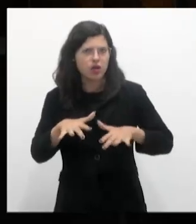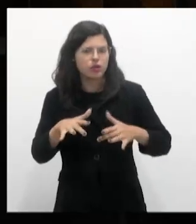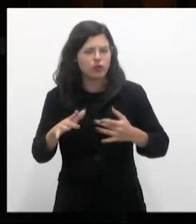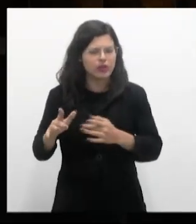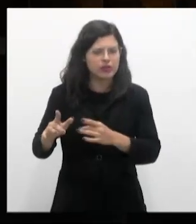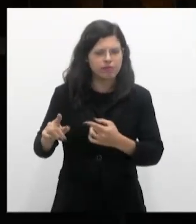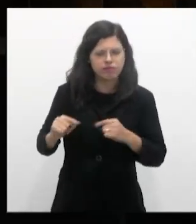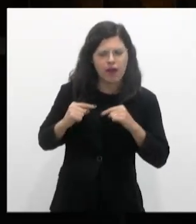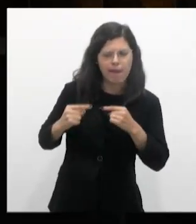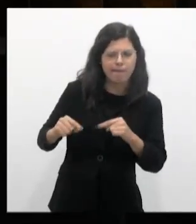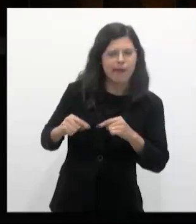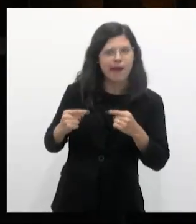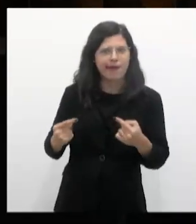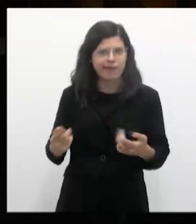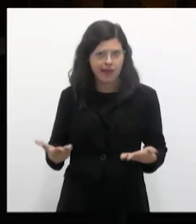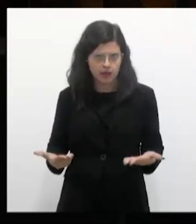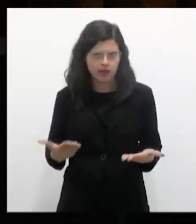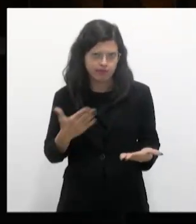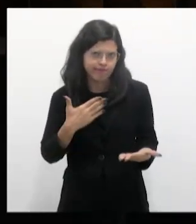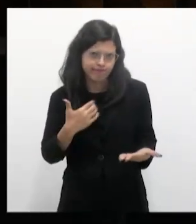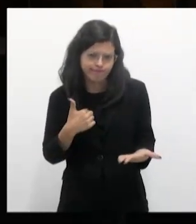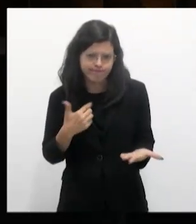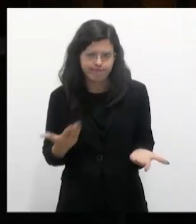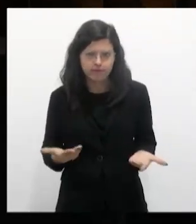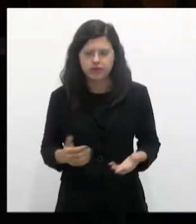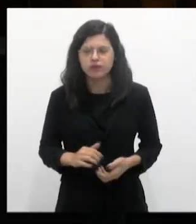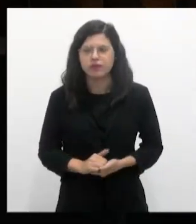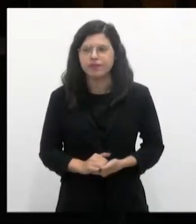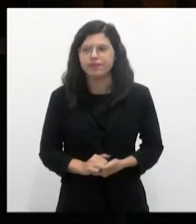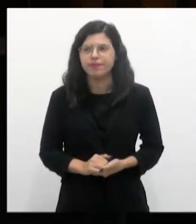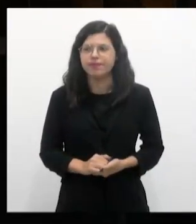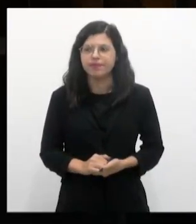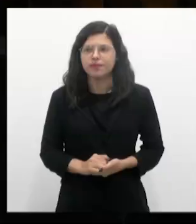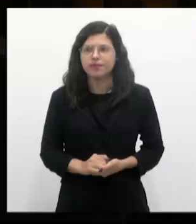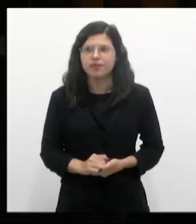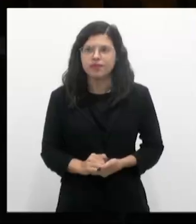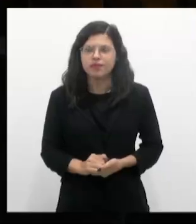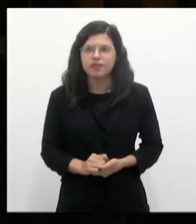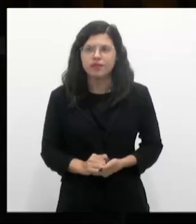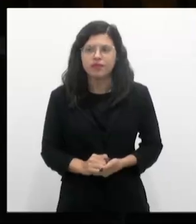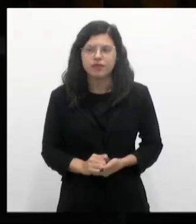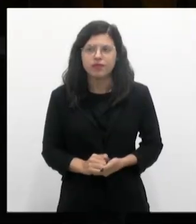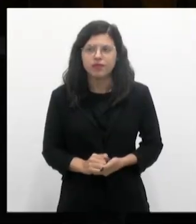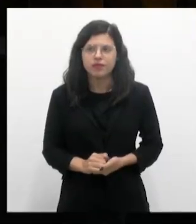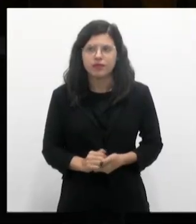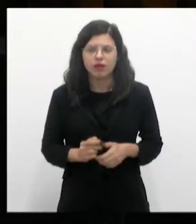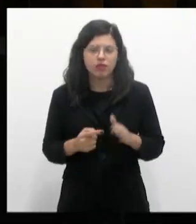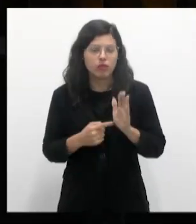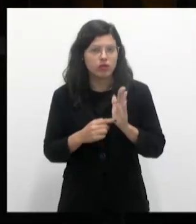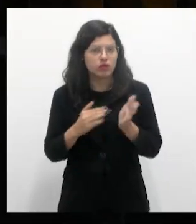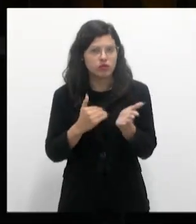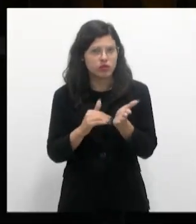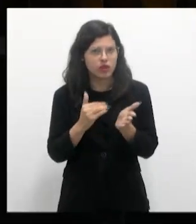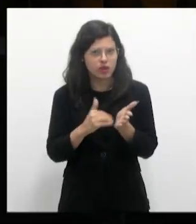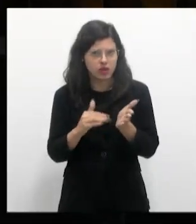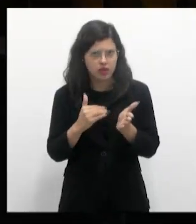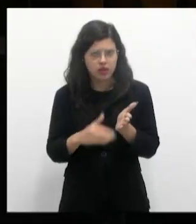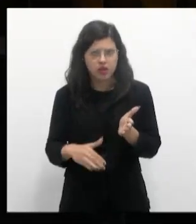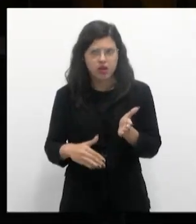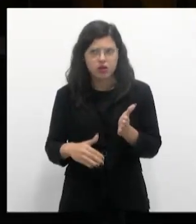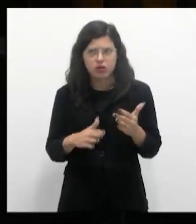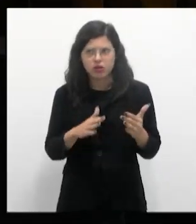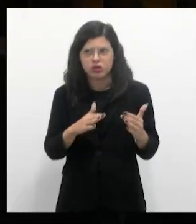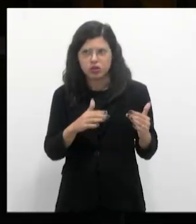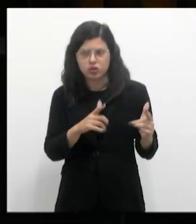ataque a mim, é sinal que o secretário de Habitação do Estado, que é deputado